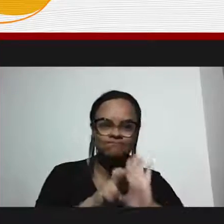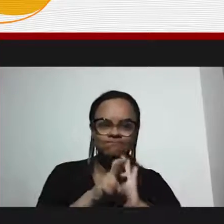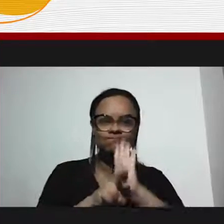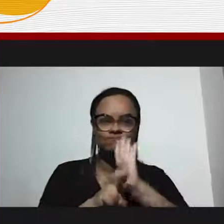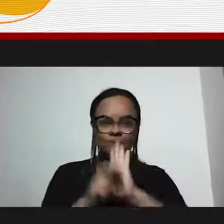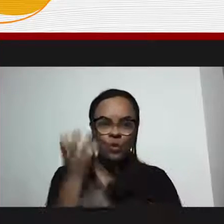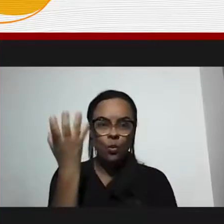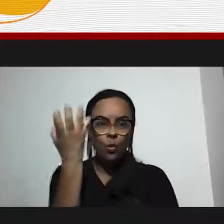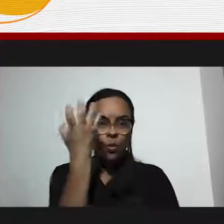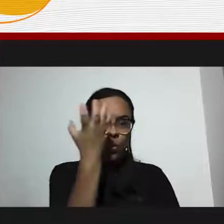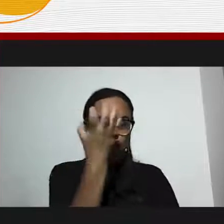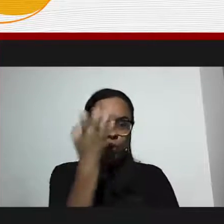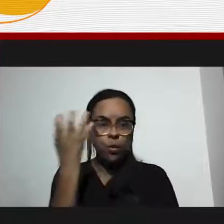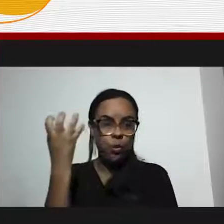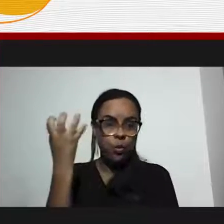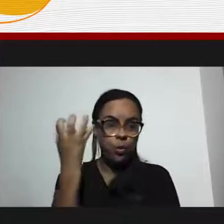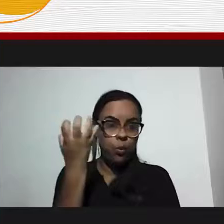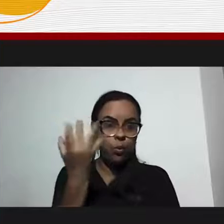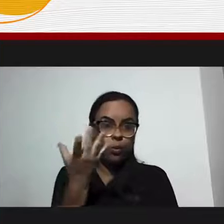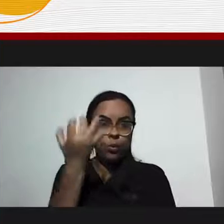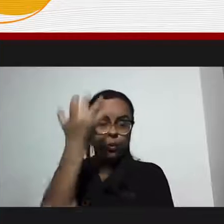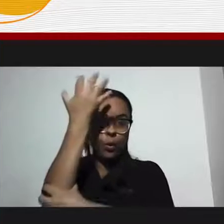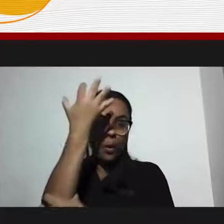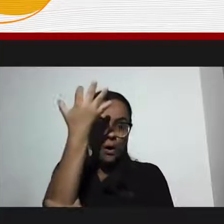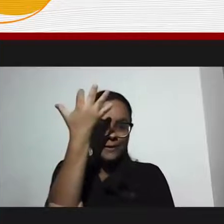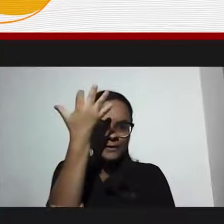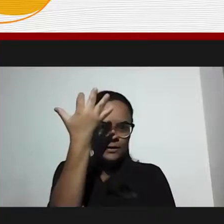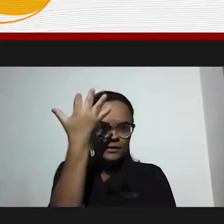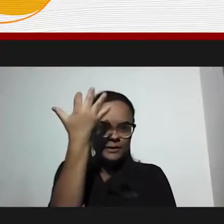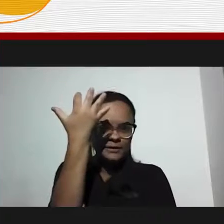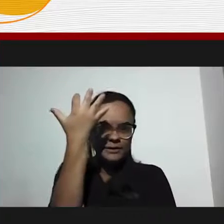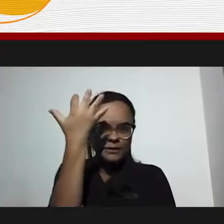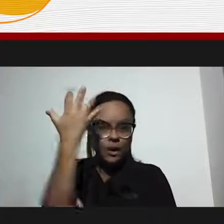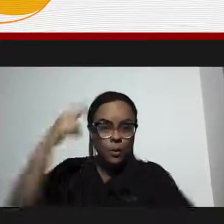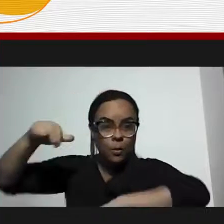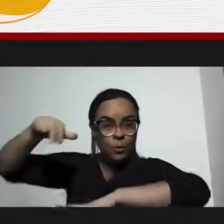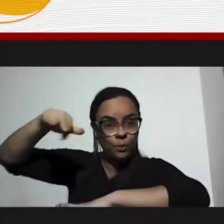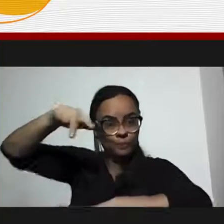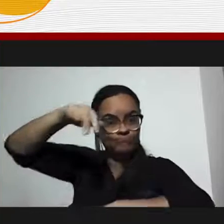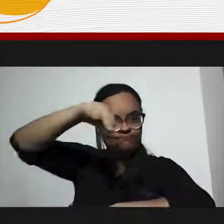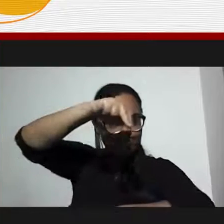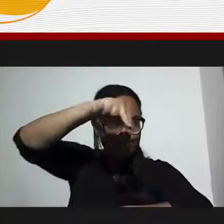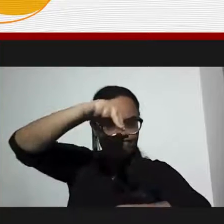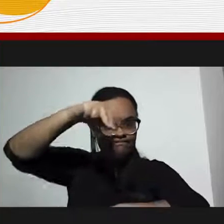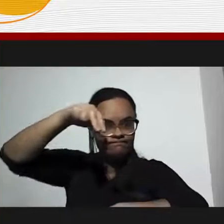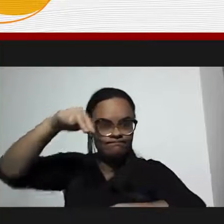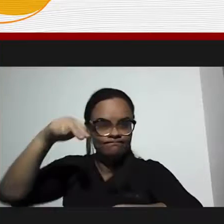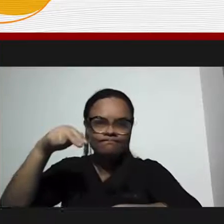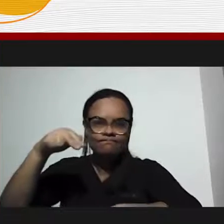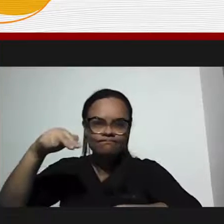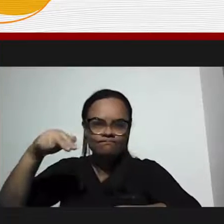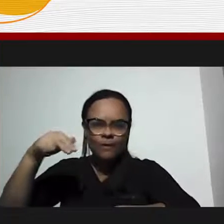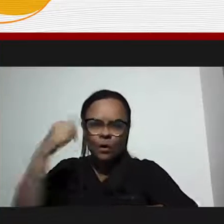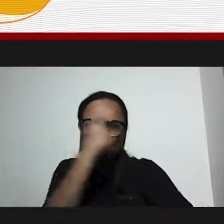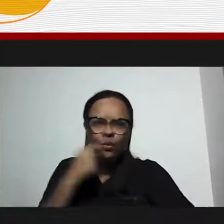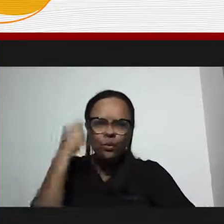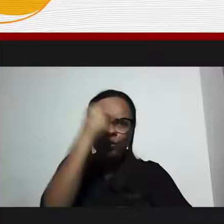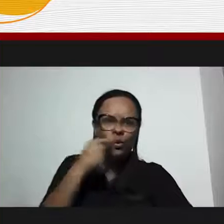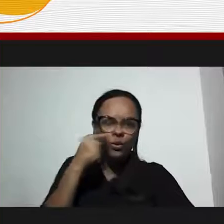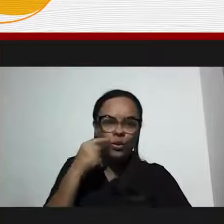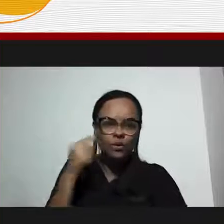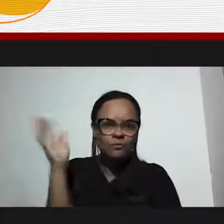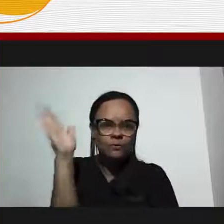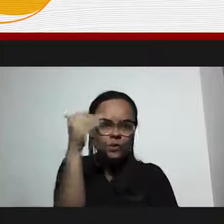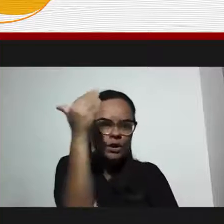tocha paralímpica, e lá em cima tem a pira paralímpica. E por alguns segundos, né, não só o